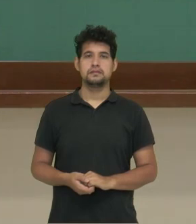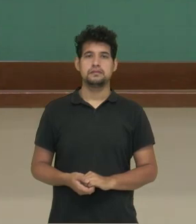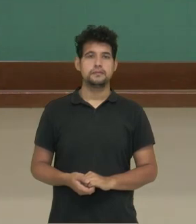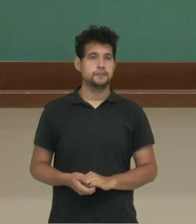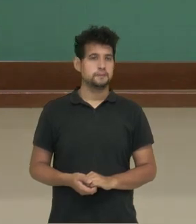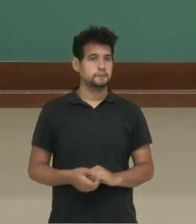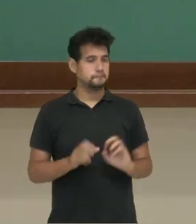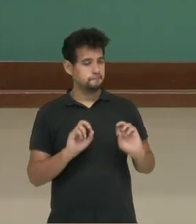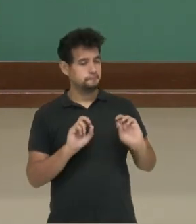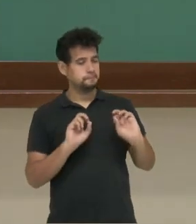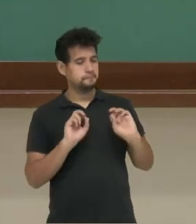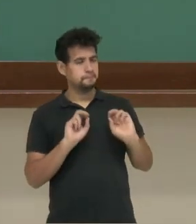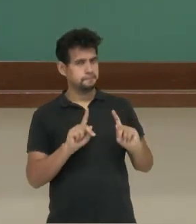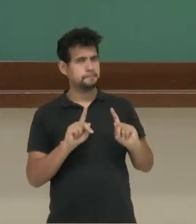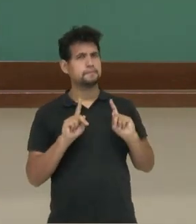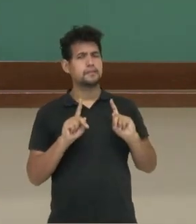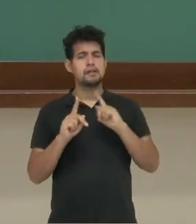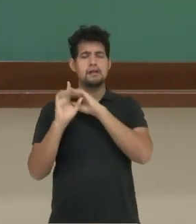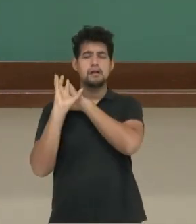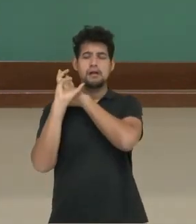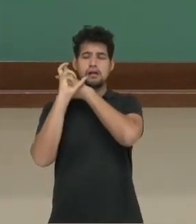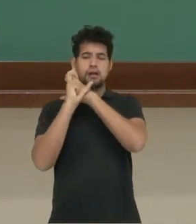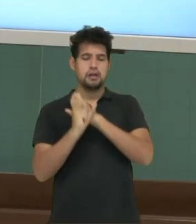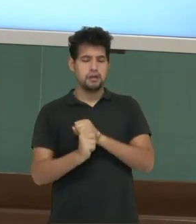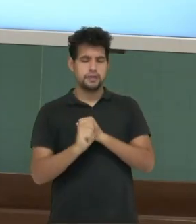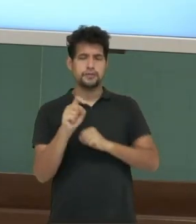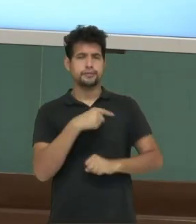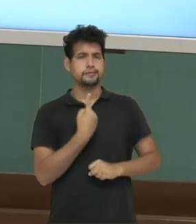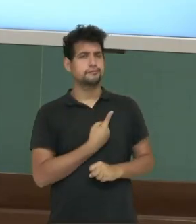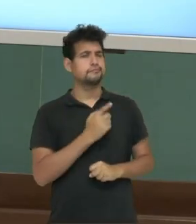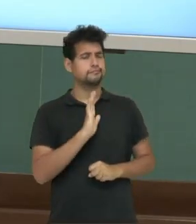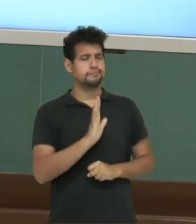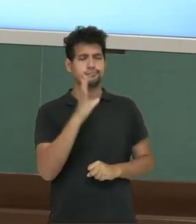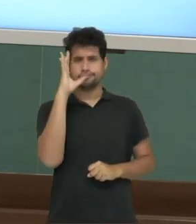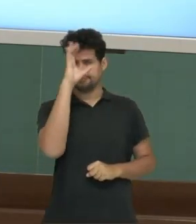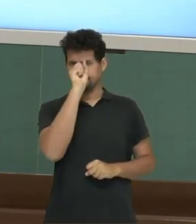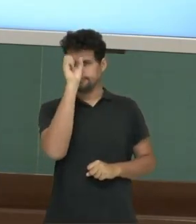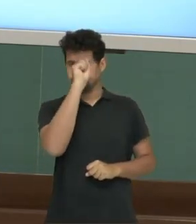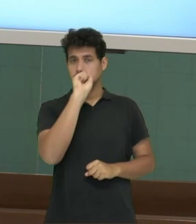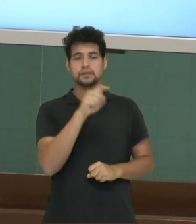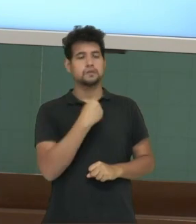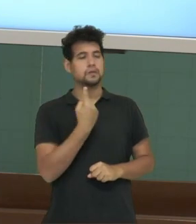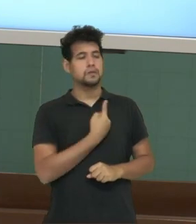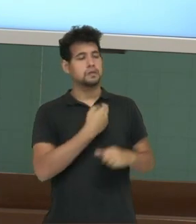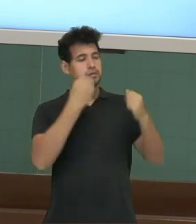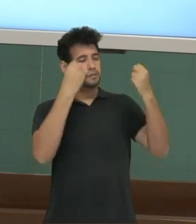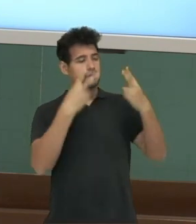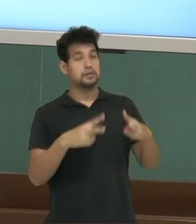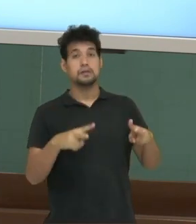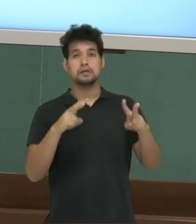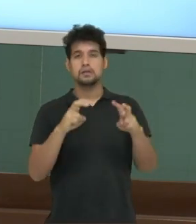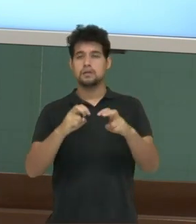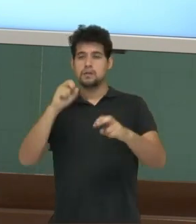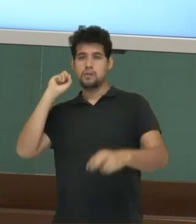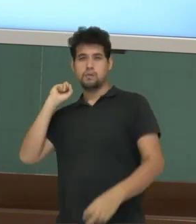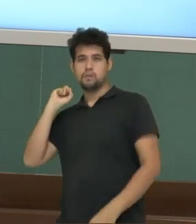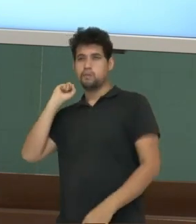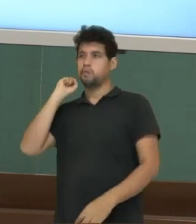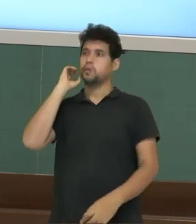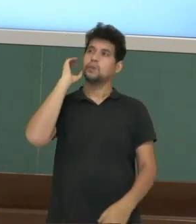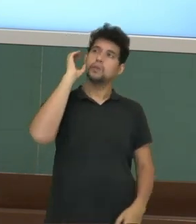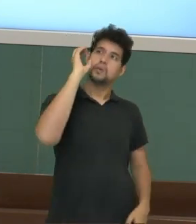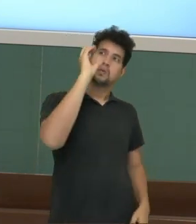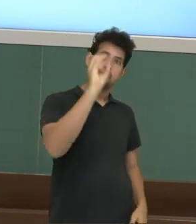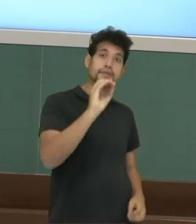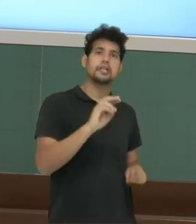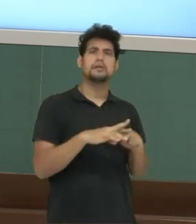Muito bem, pessoal, revisando então o que a gente aprendeu, falamos sobre arremessos e lançamentos do atletismo,